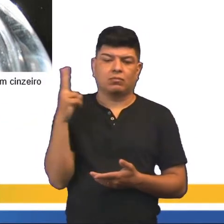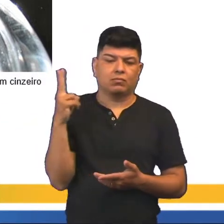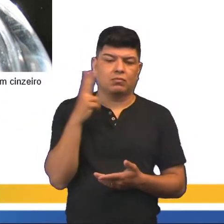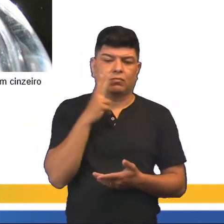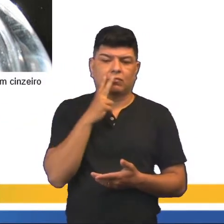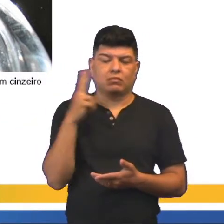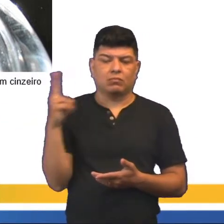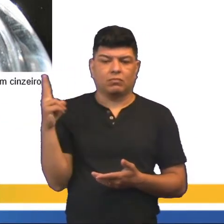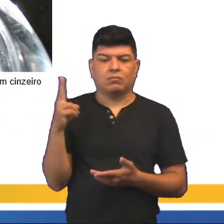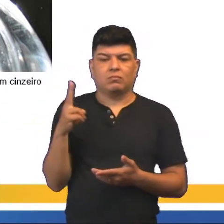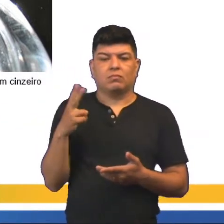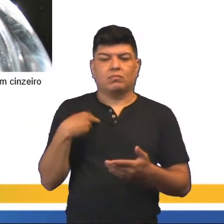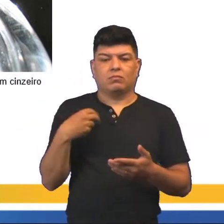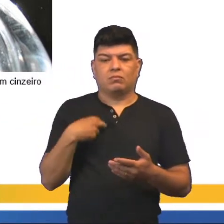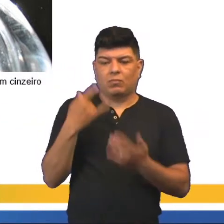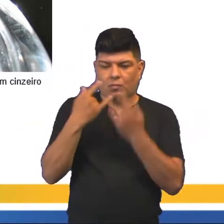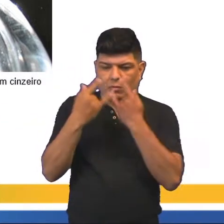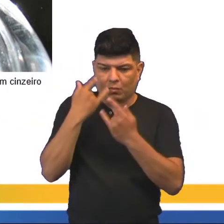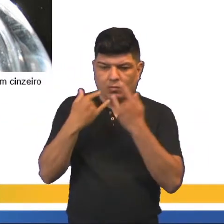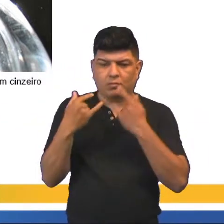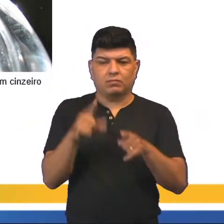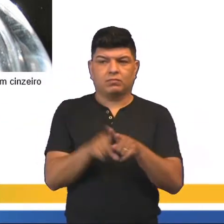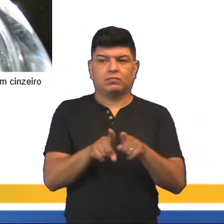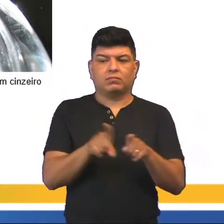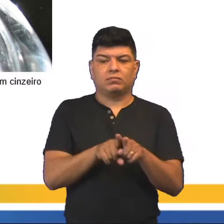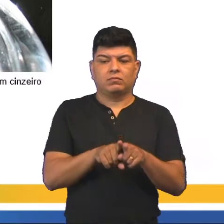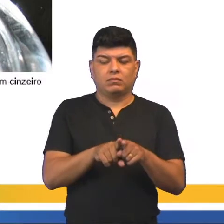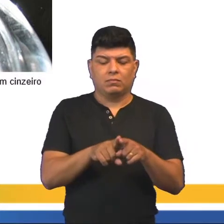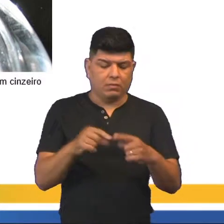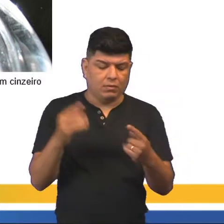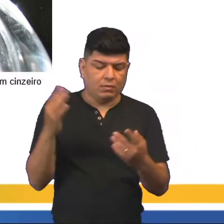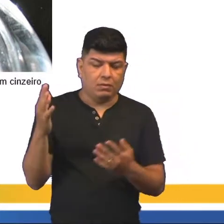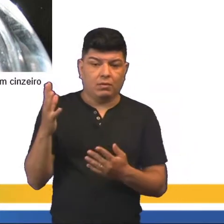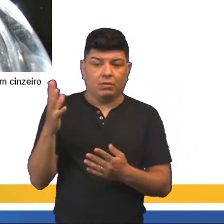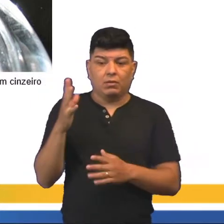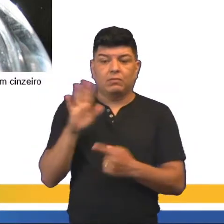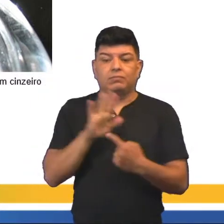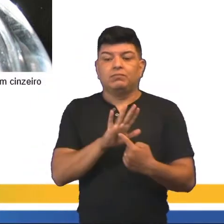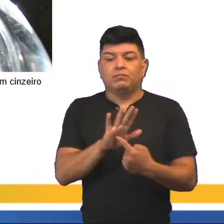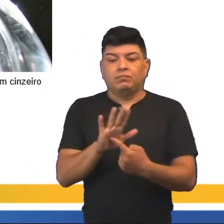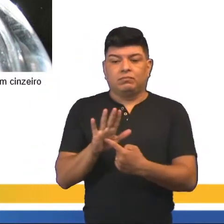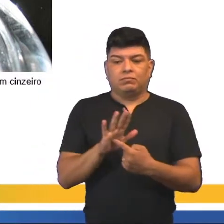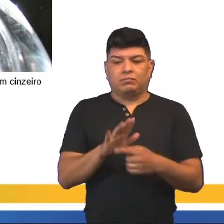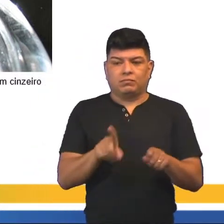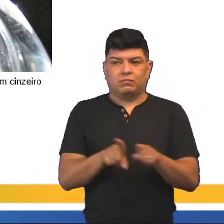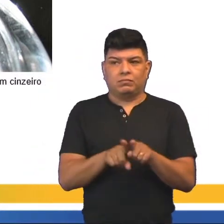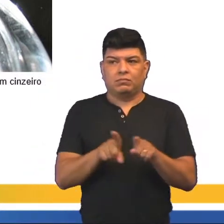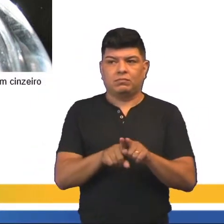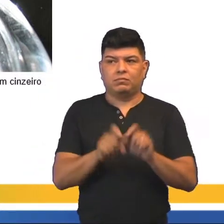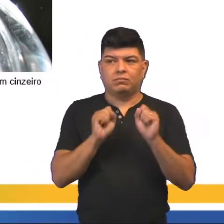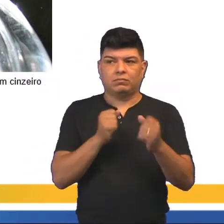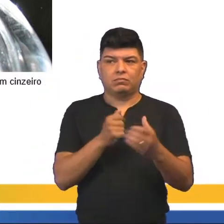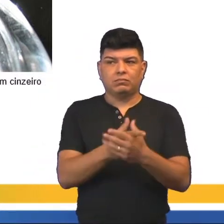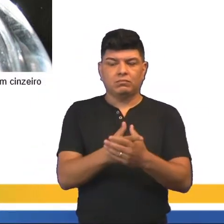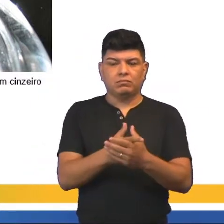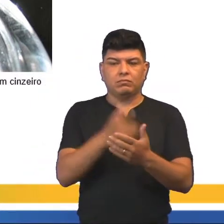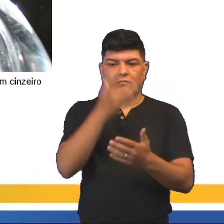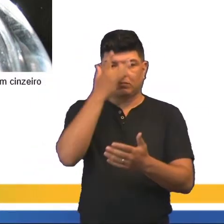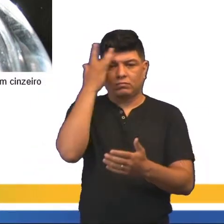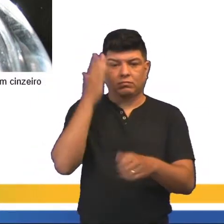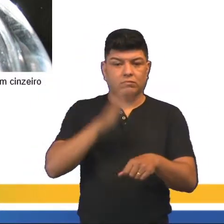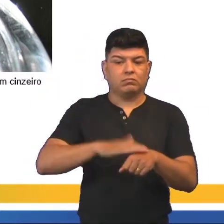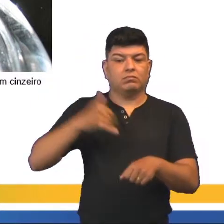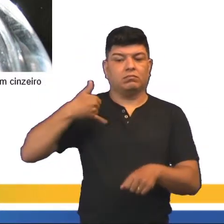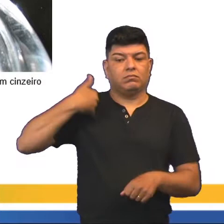podem inclusive causar dependência. E nesse caso, vale a gente reforçar que também só podem ser comprados por pessoas que